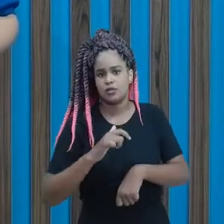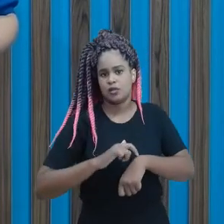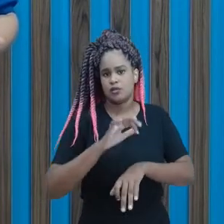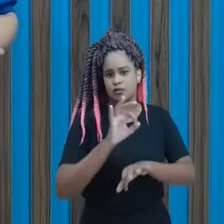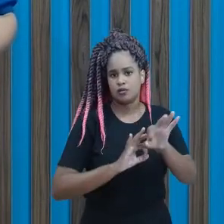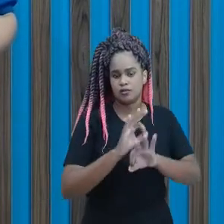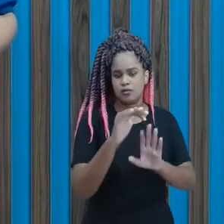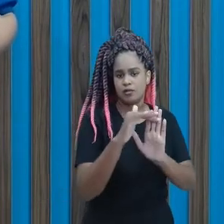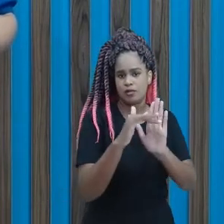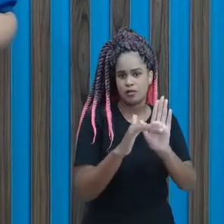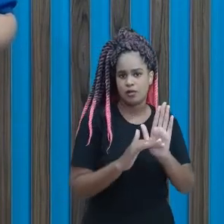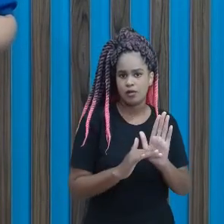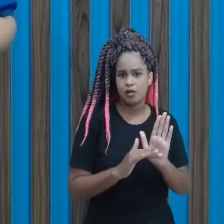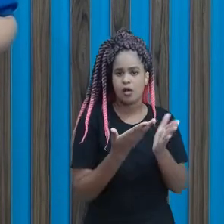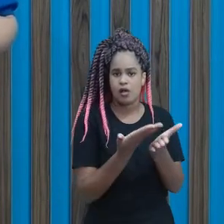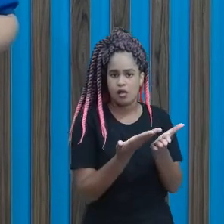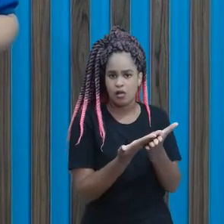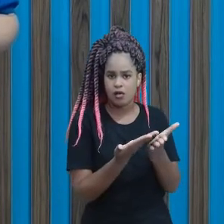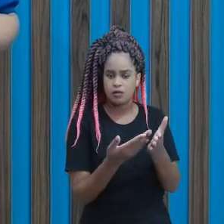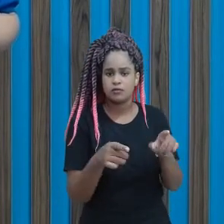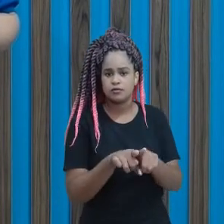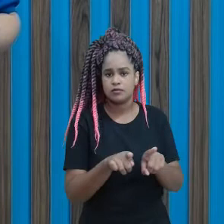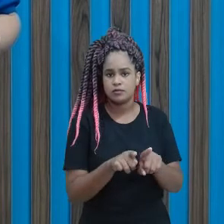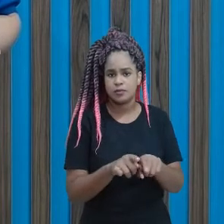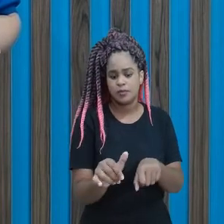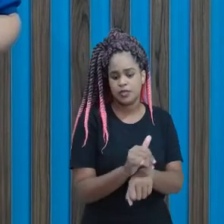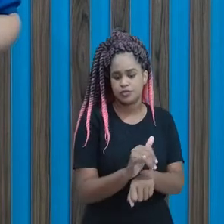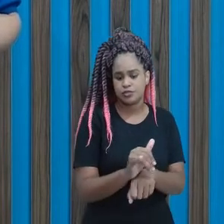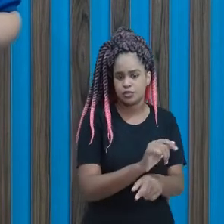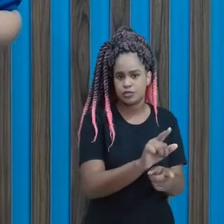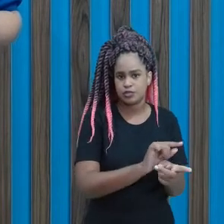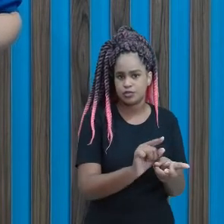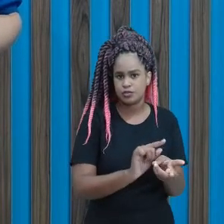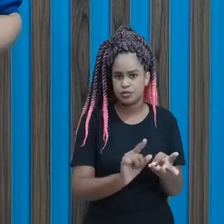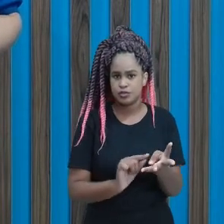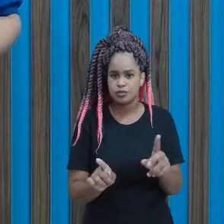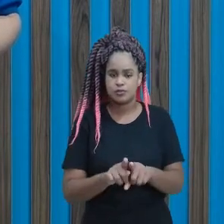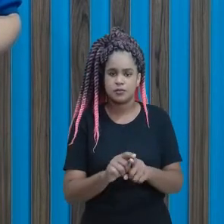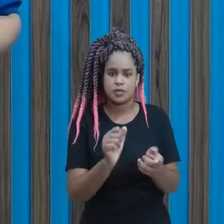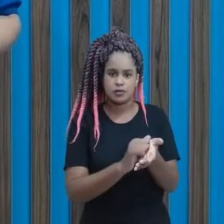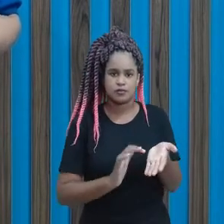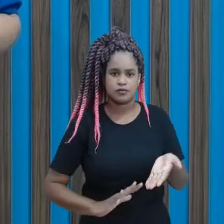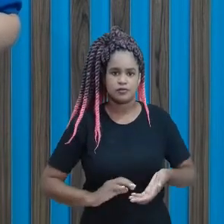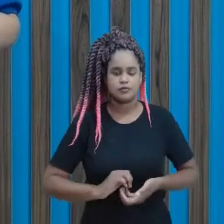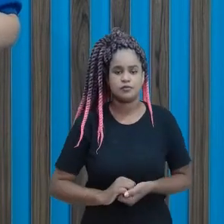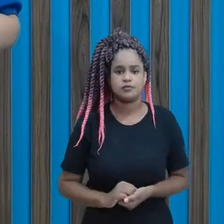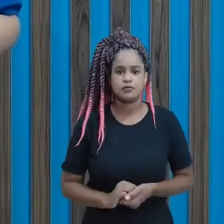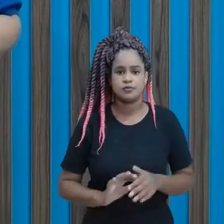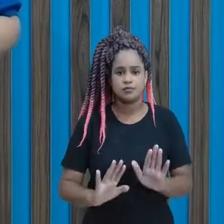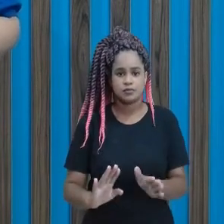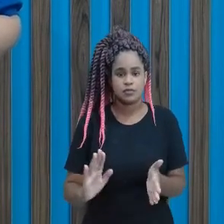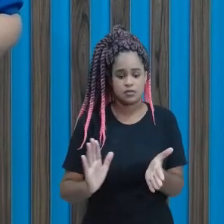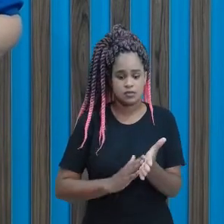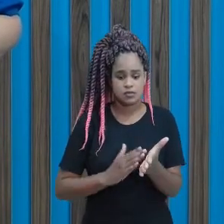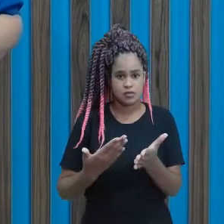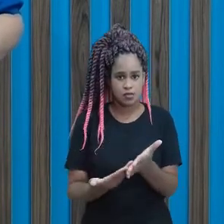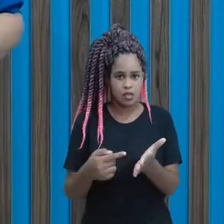desse planejamento, na hora dessas estratégias e dessas atividades. Mas o